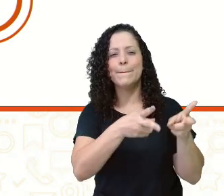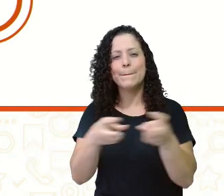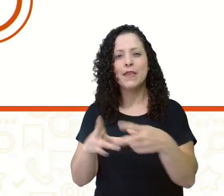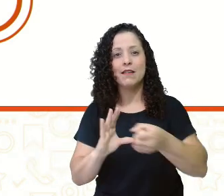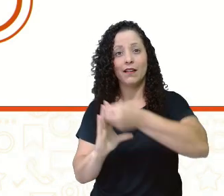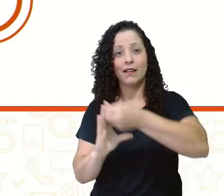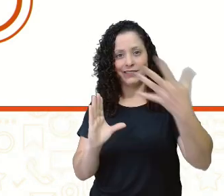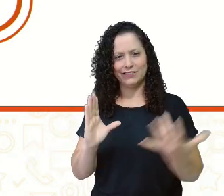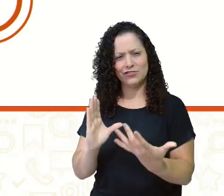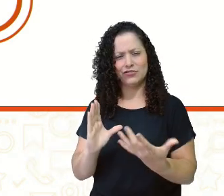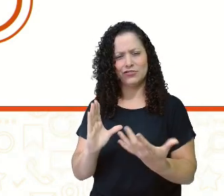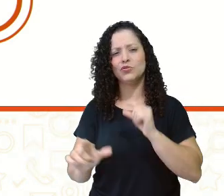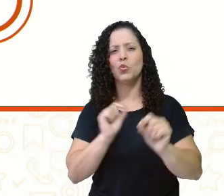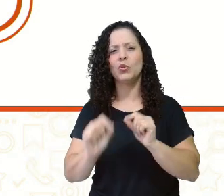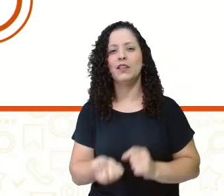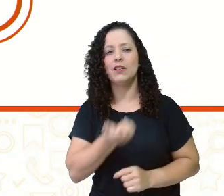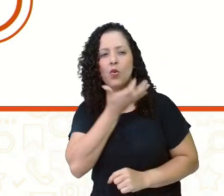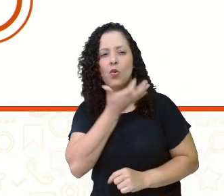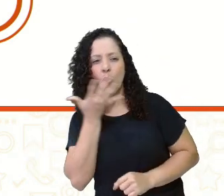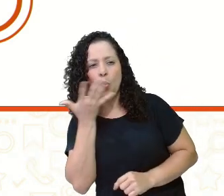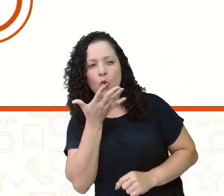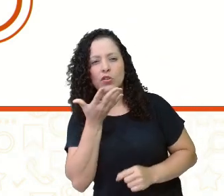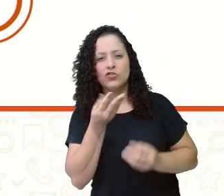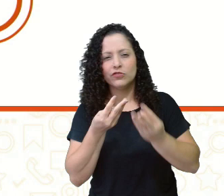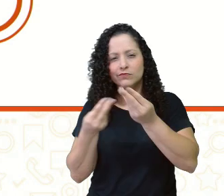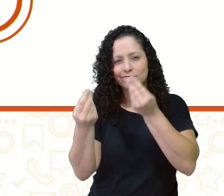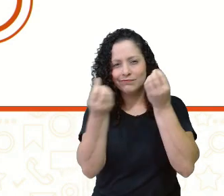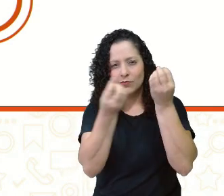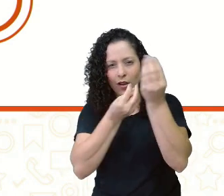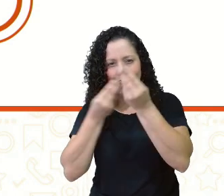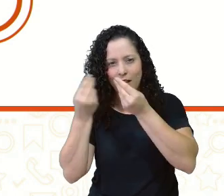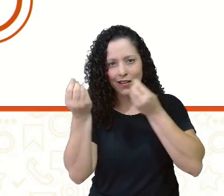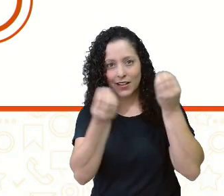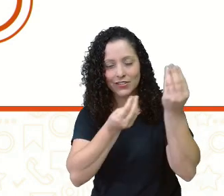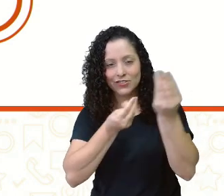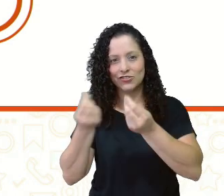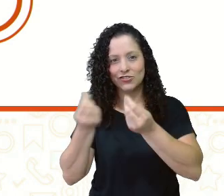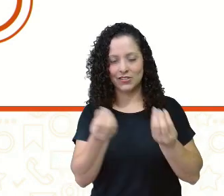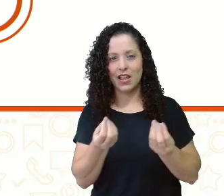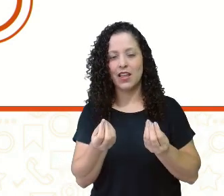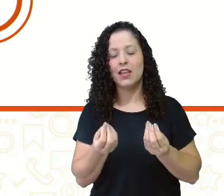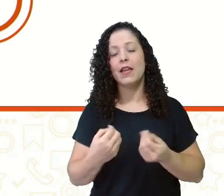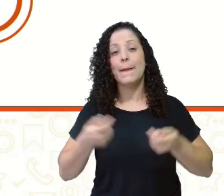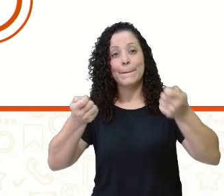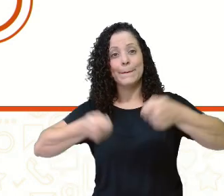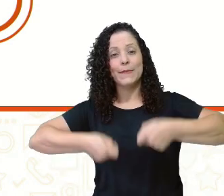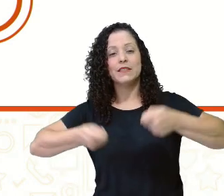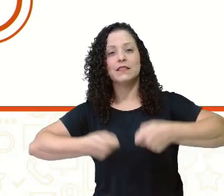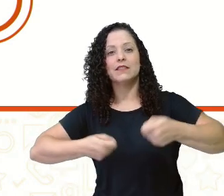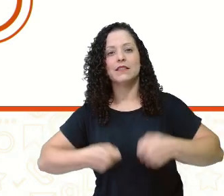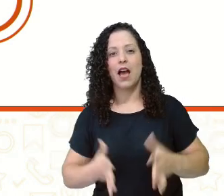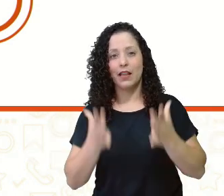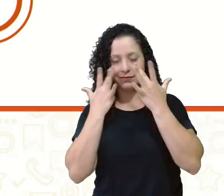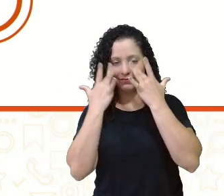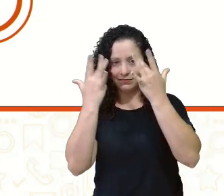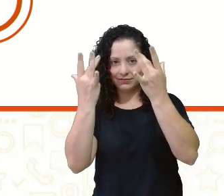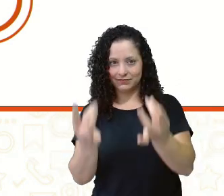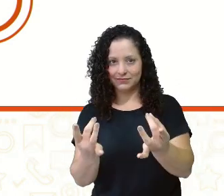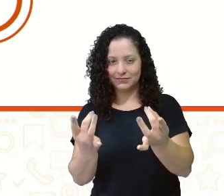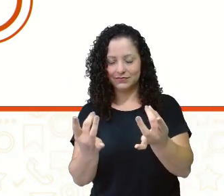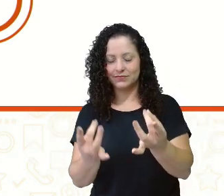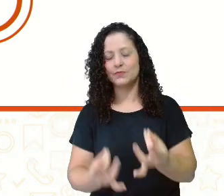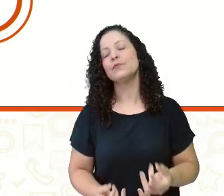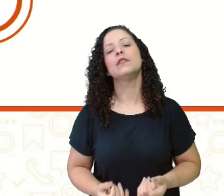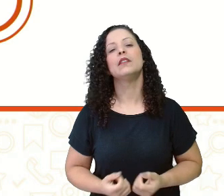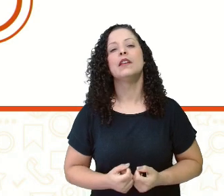falei anteriormente. Então, as cores e os contrastes, as cores contrastantes, a gente precisa prestar bastante atenção,